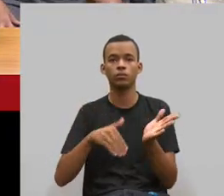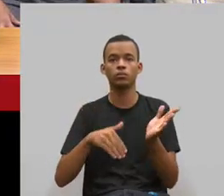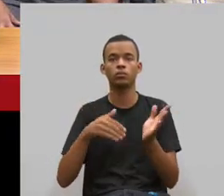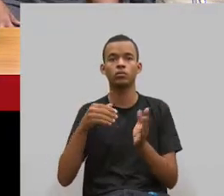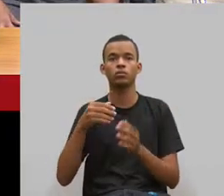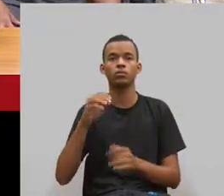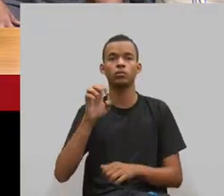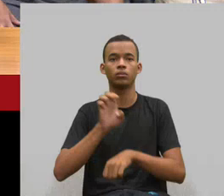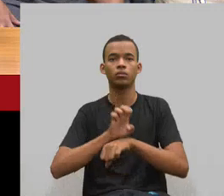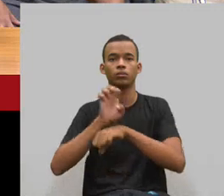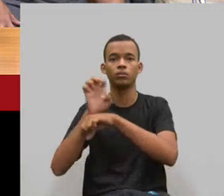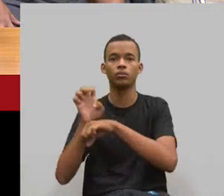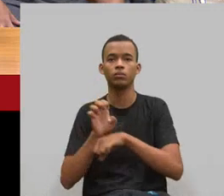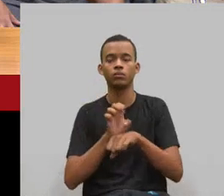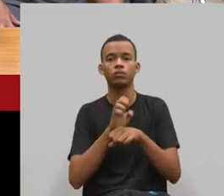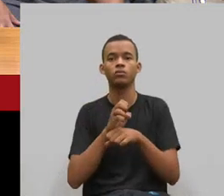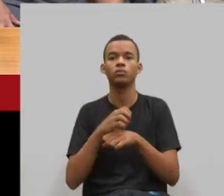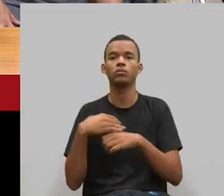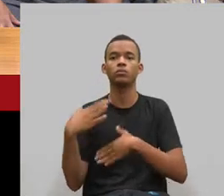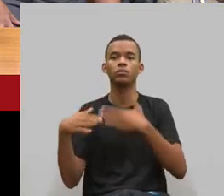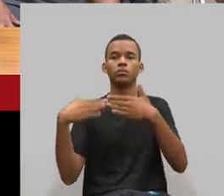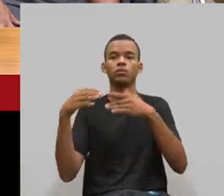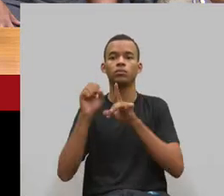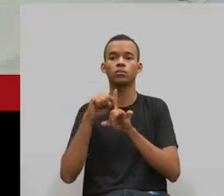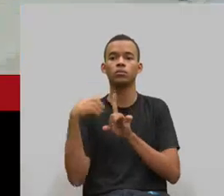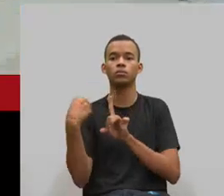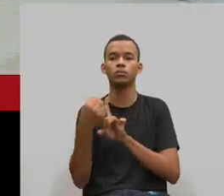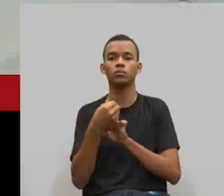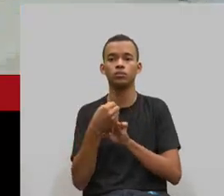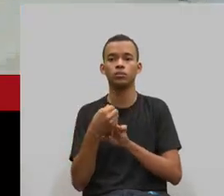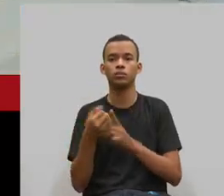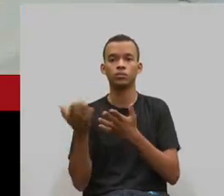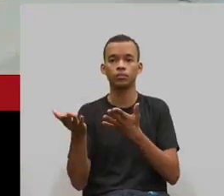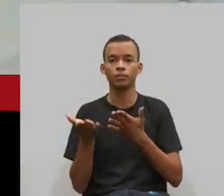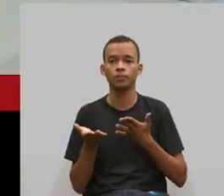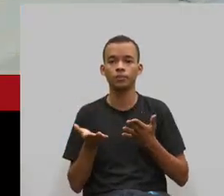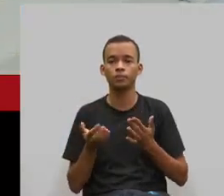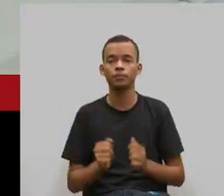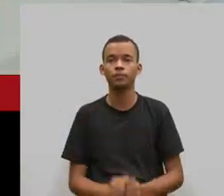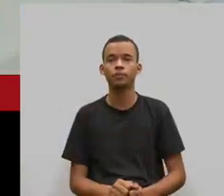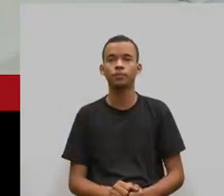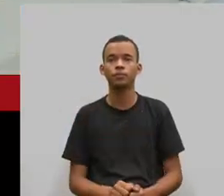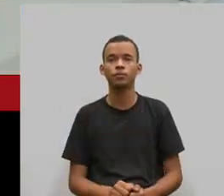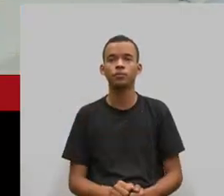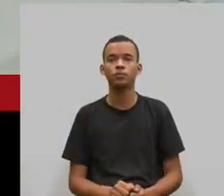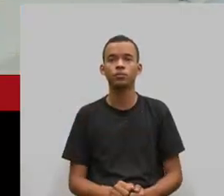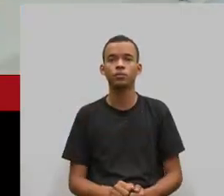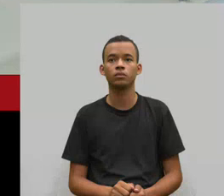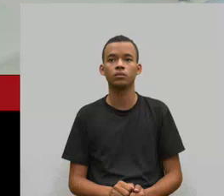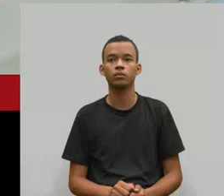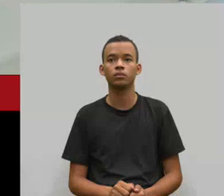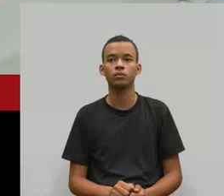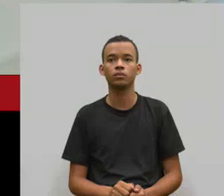de Desenvolvimento Social não